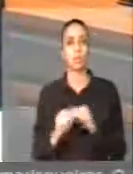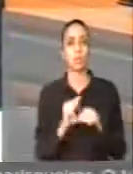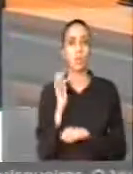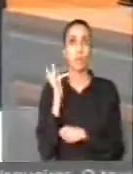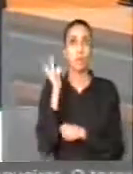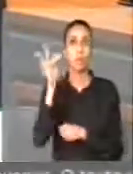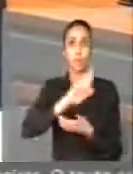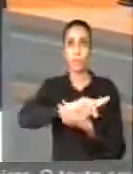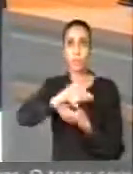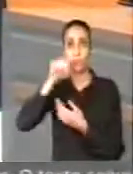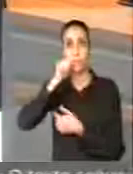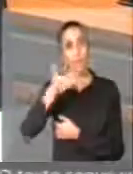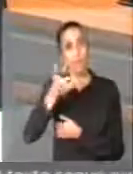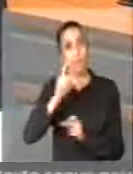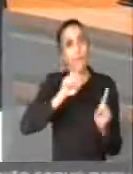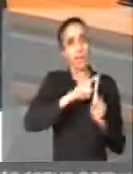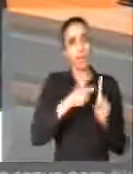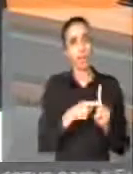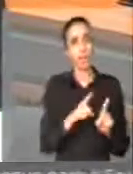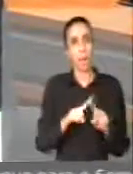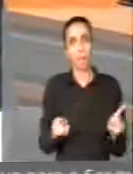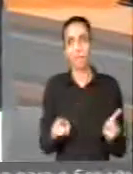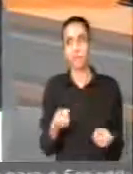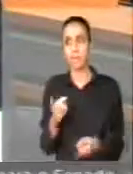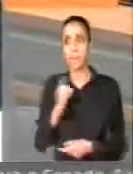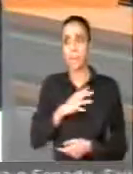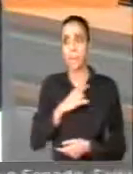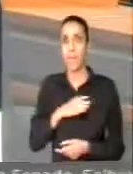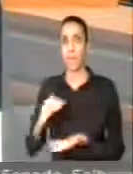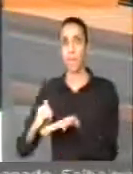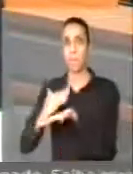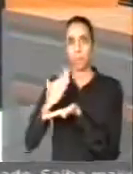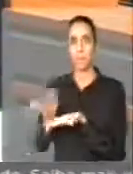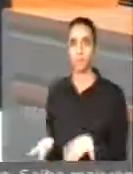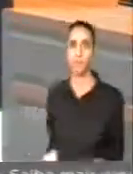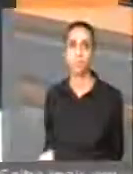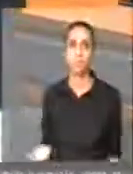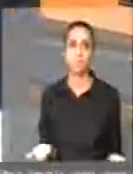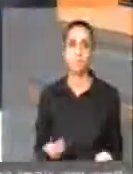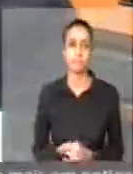mulheres que querem engravidar, mas vão correr o risco de não conseguir ter espaço no mercado.